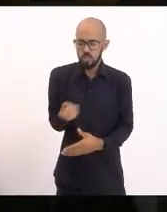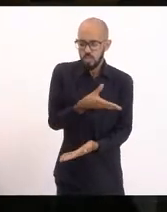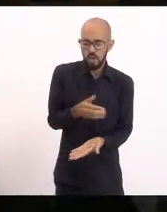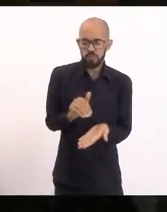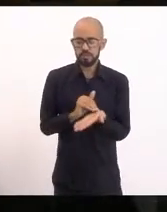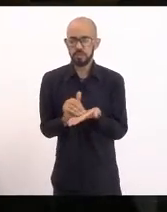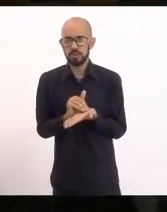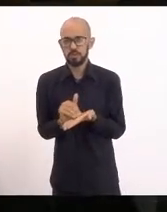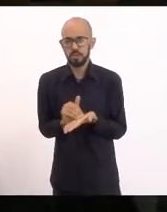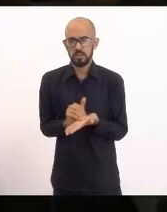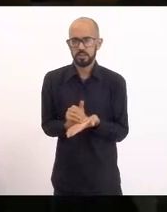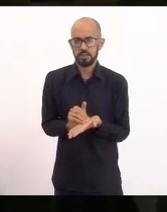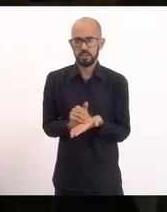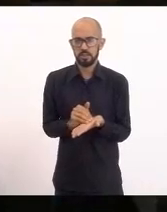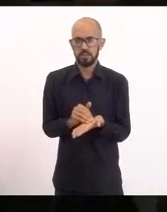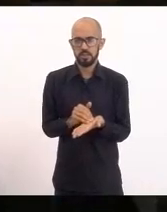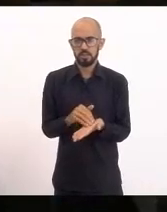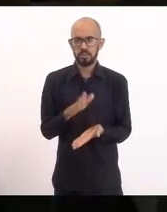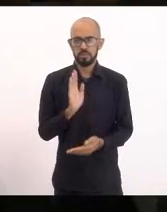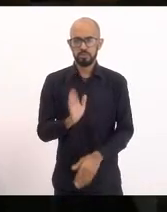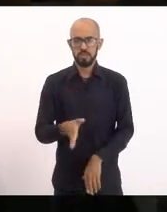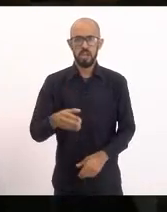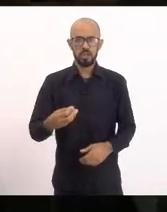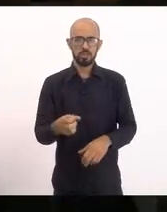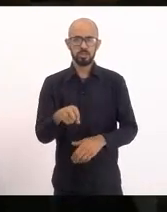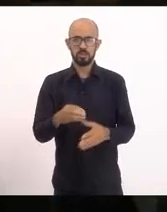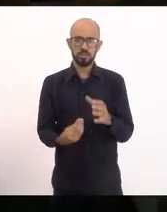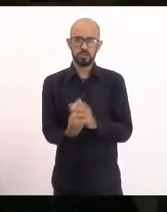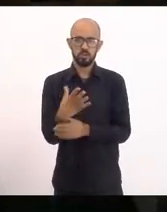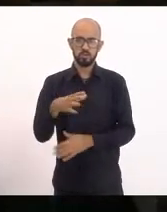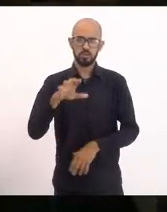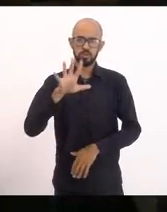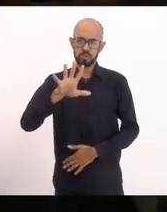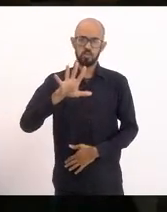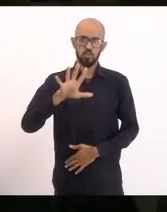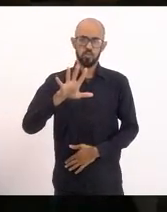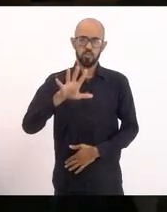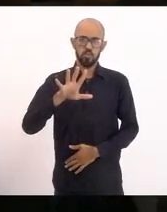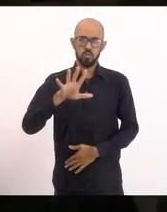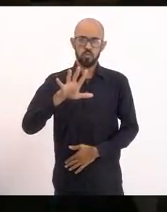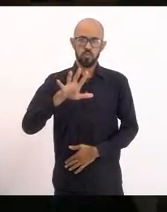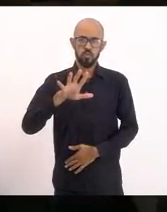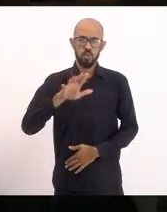Lucinha. E já foram 5 criadas.